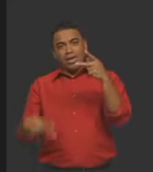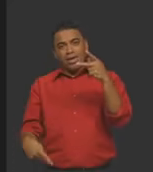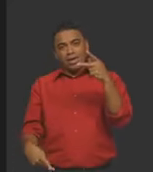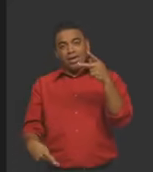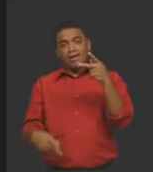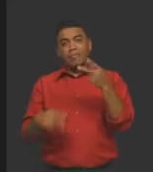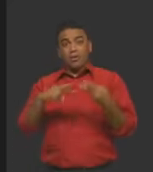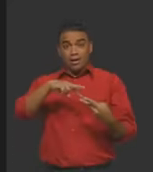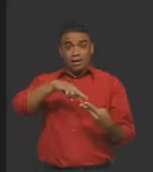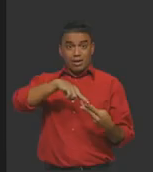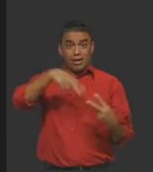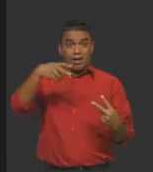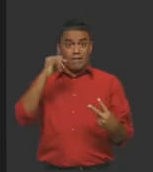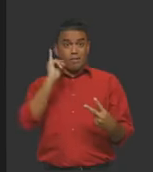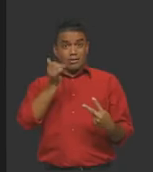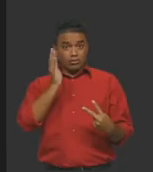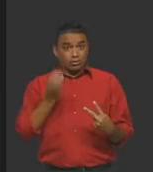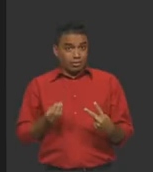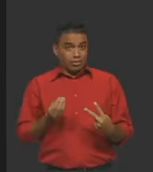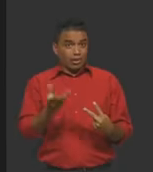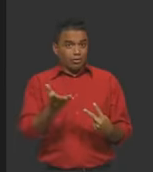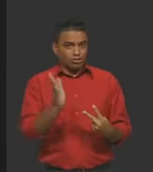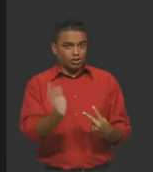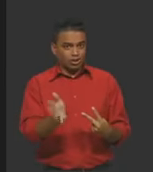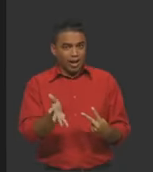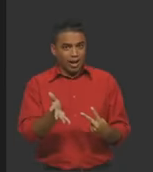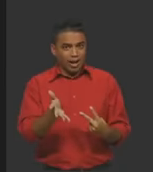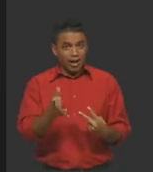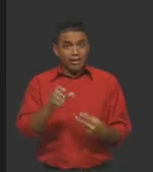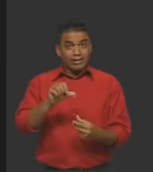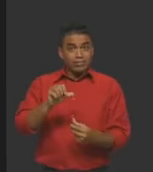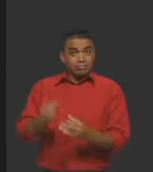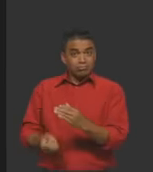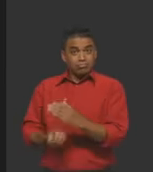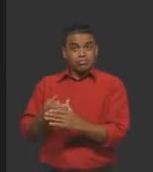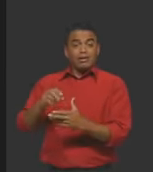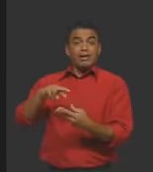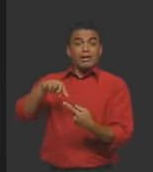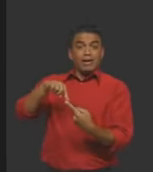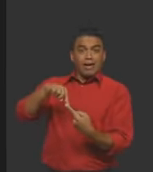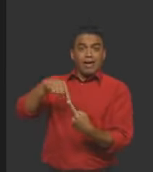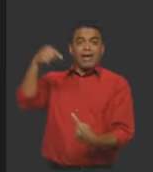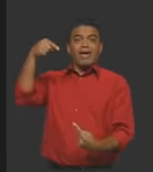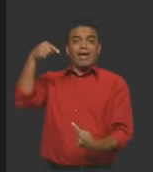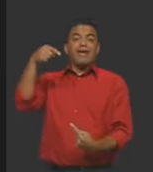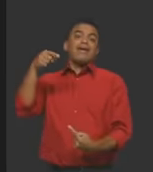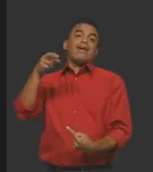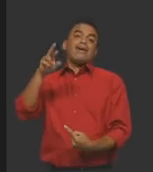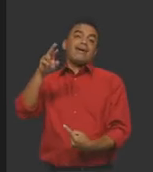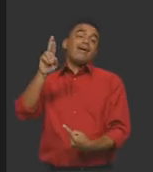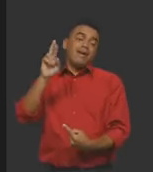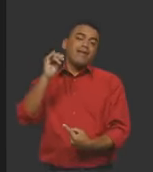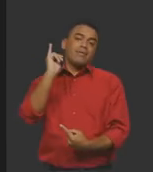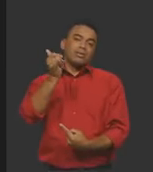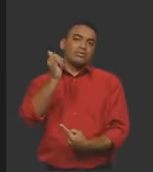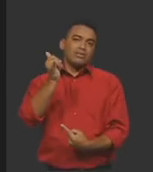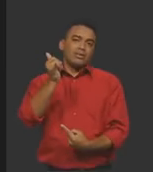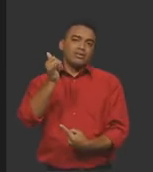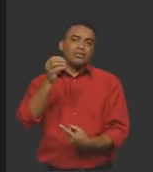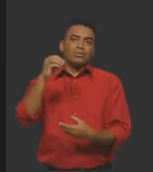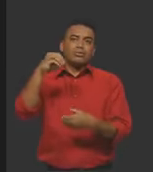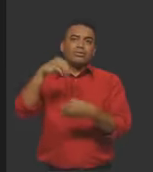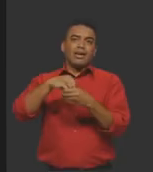pelo DNA, na forma de RNA mensageiro. E ela vai ocorrer lá no retículo